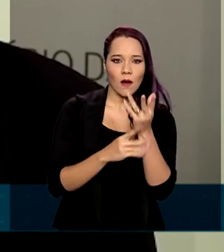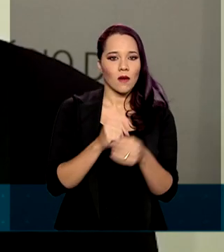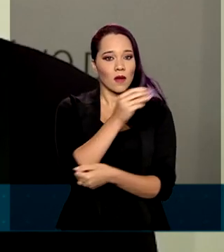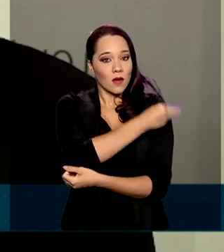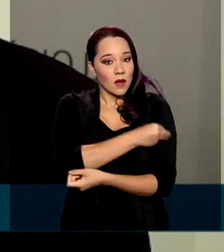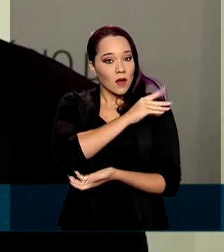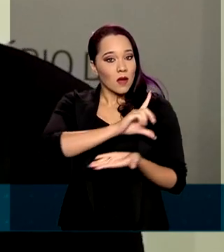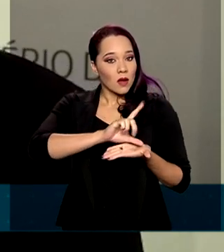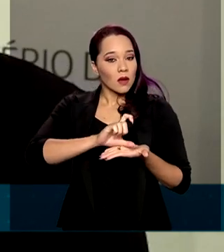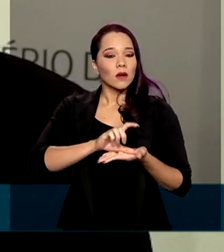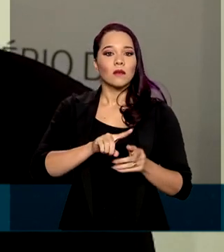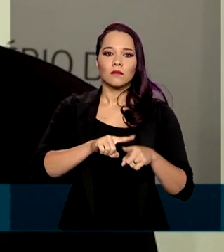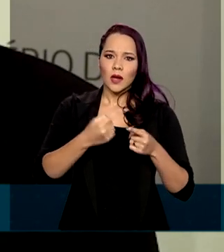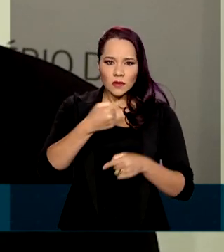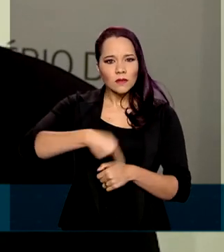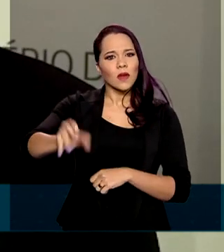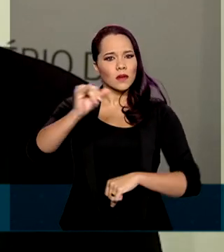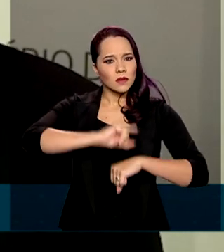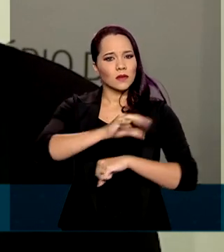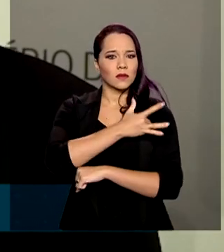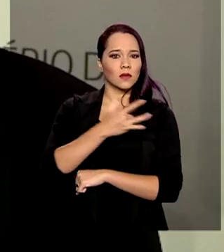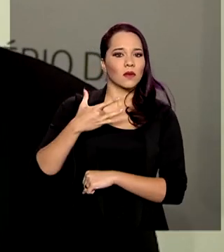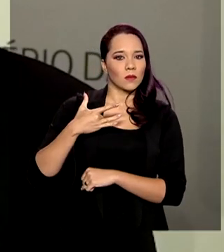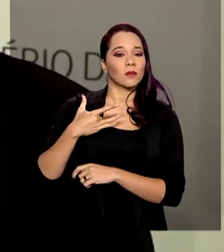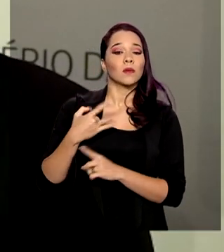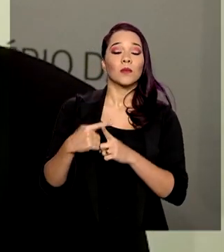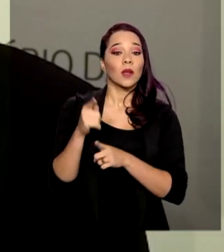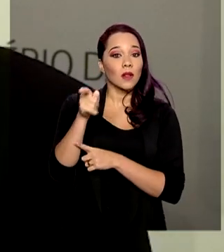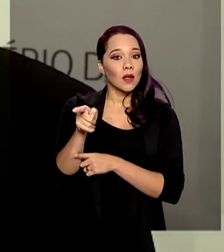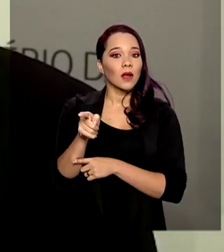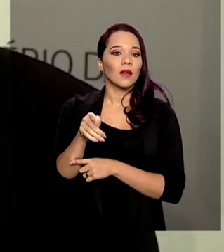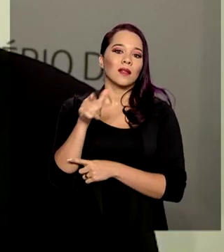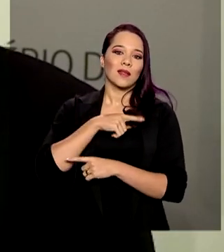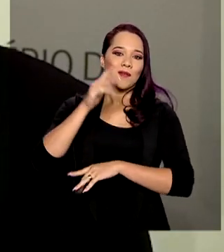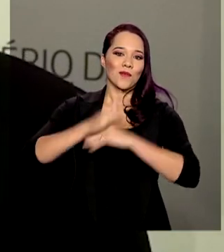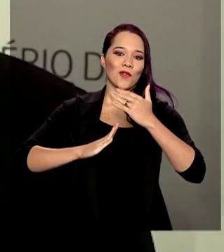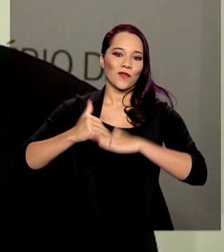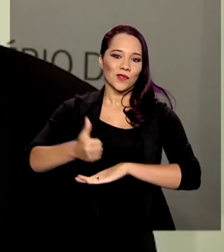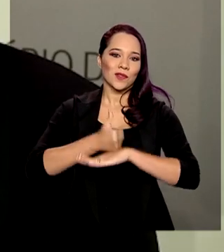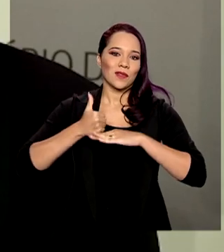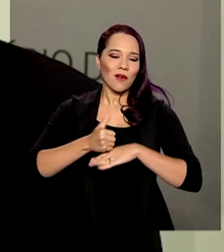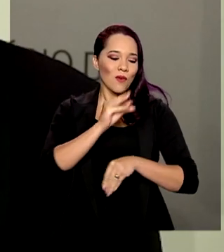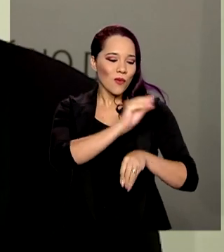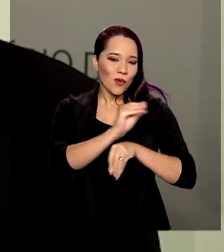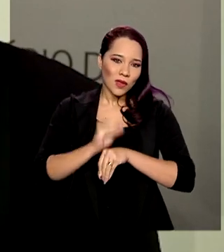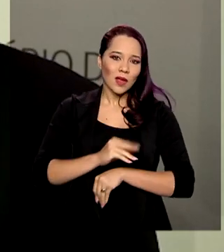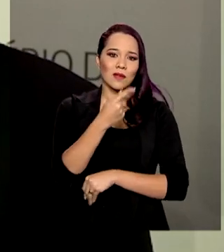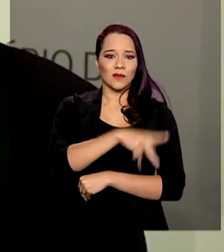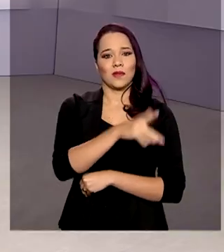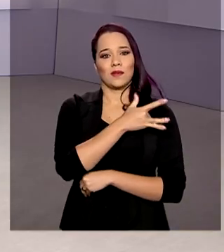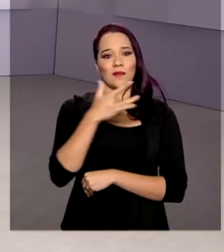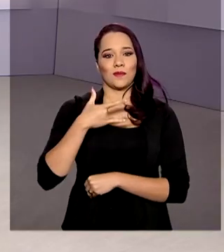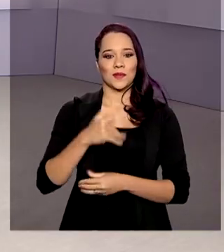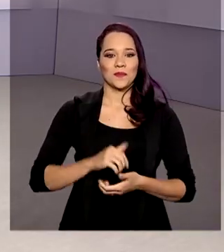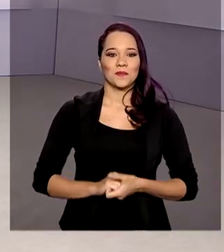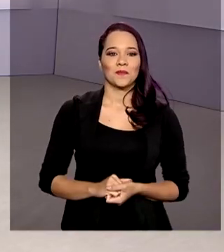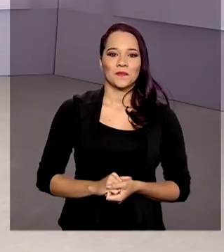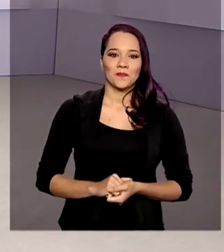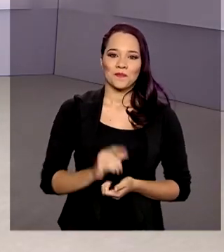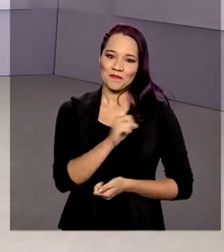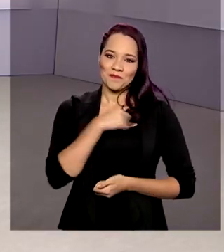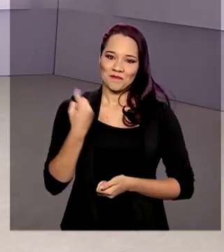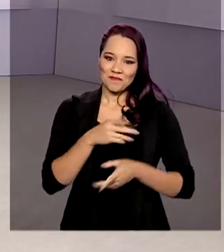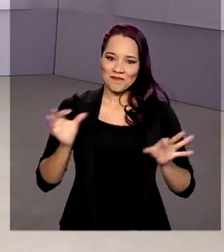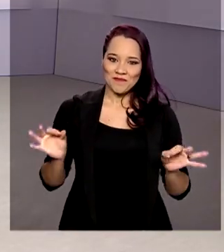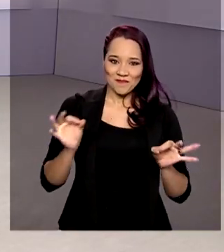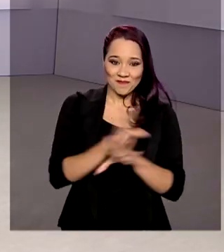álcool gel. Mas vá ao posto de saúde, porque lá você terá um profissional que poderá cuidar de sua saúde. A